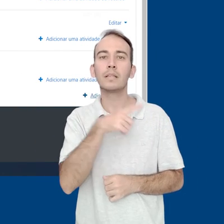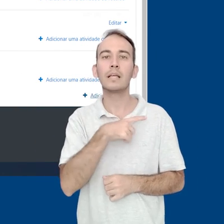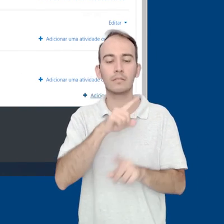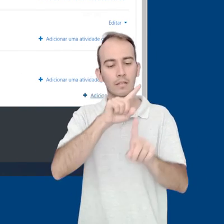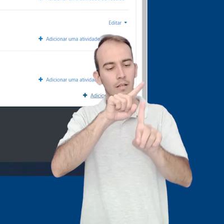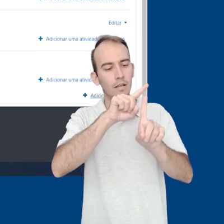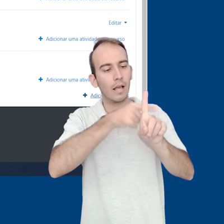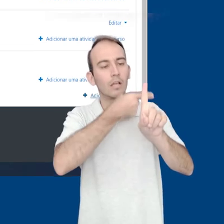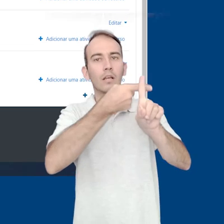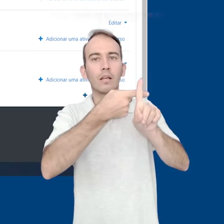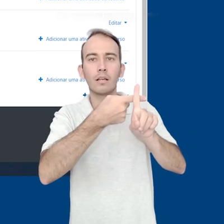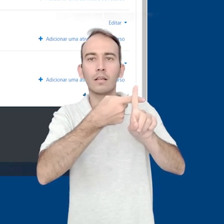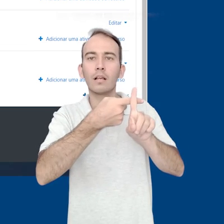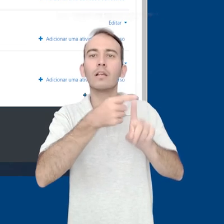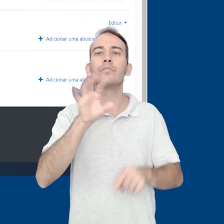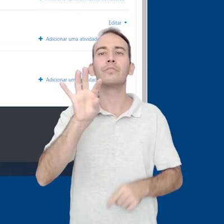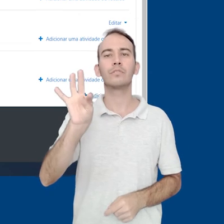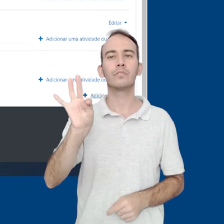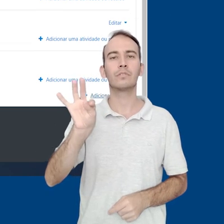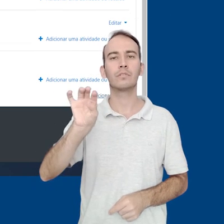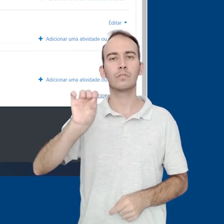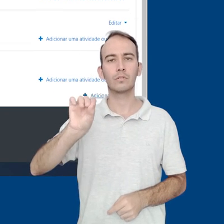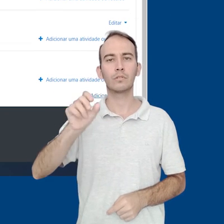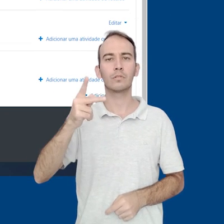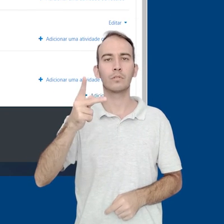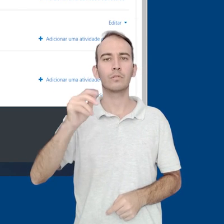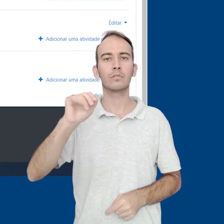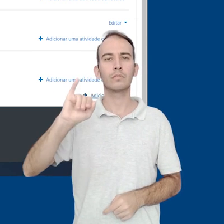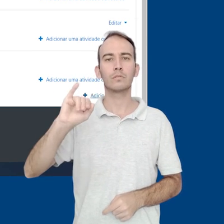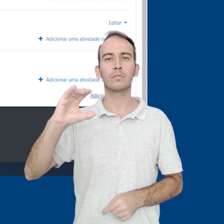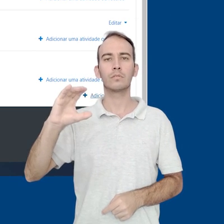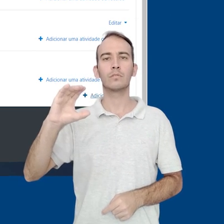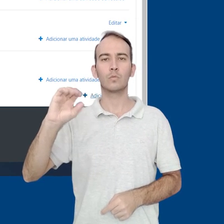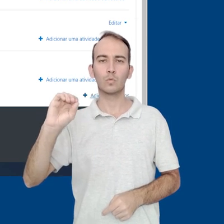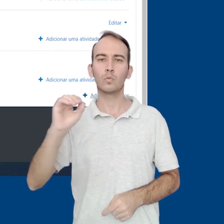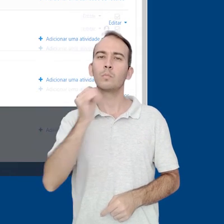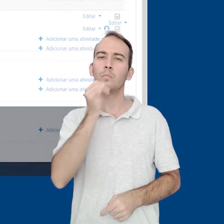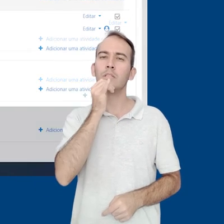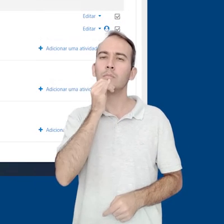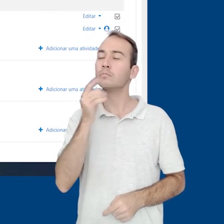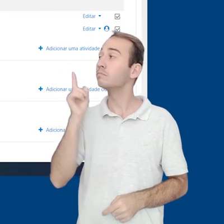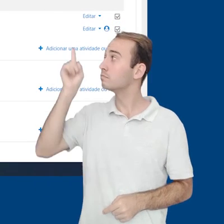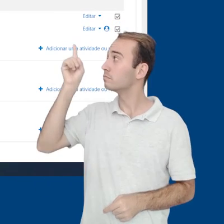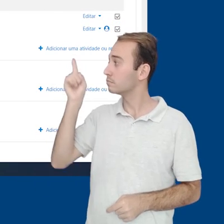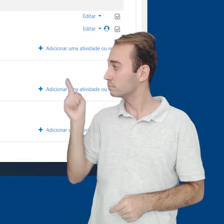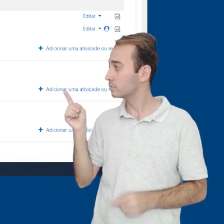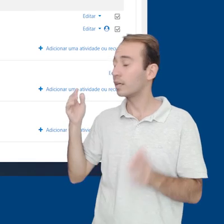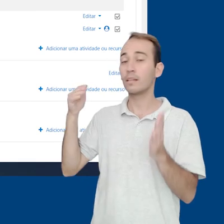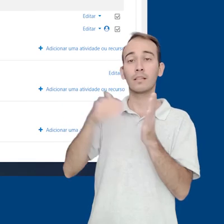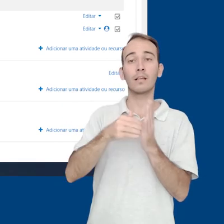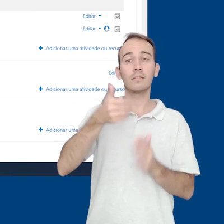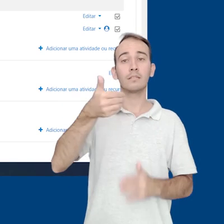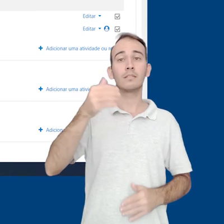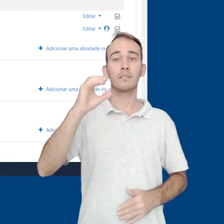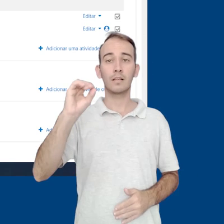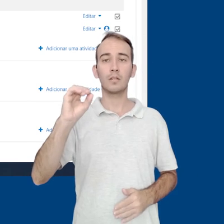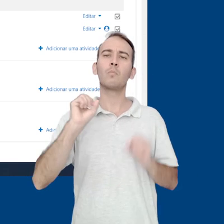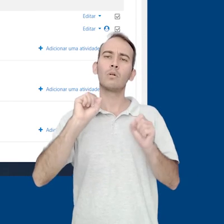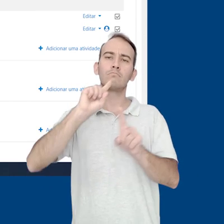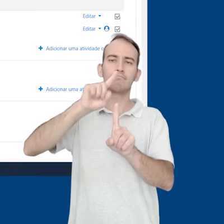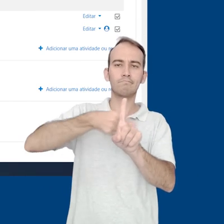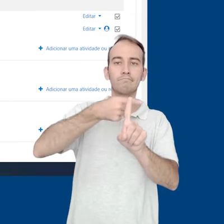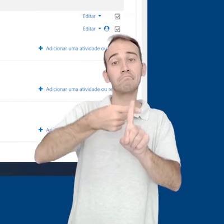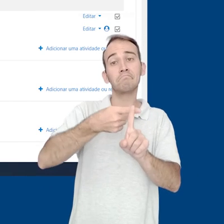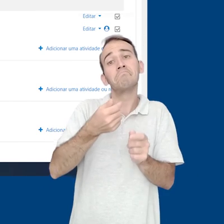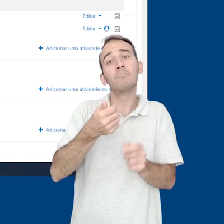recurso, adicionar tópicos. Então, eu poderia adicionar um tópico 11, se eu quisesse. Para inserir uma atividade ou recurso,